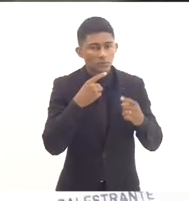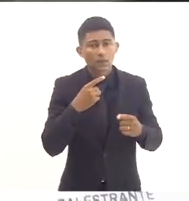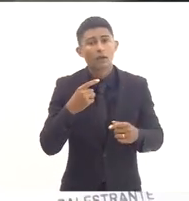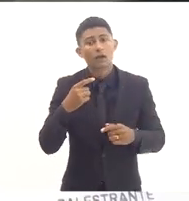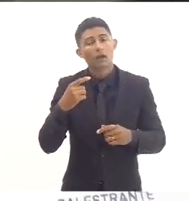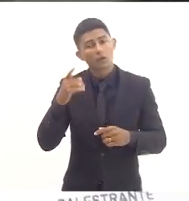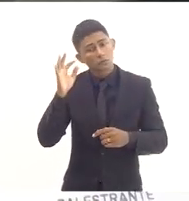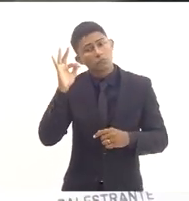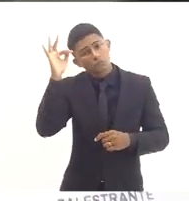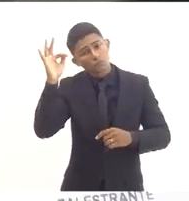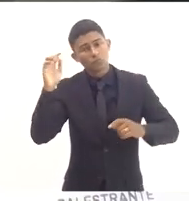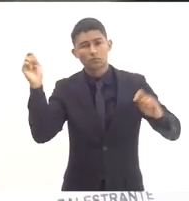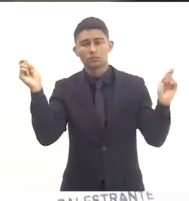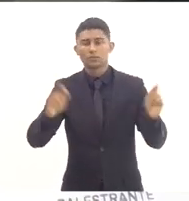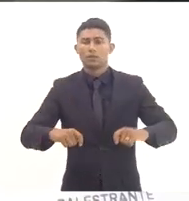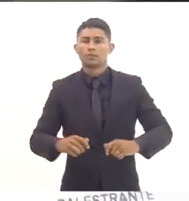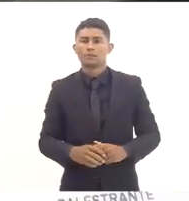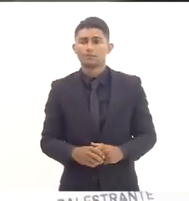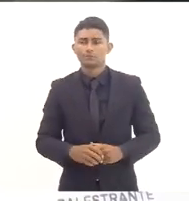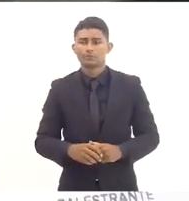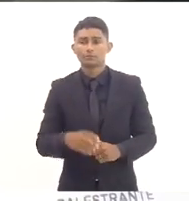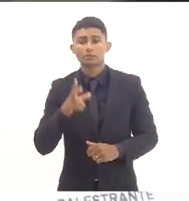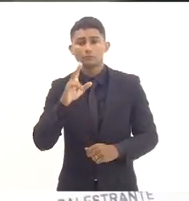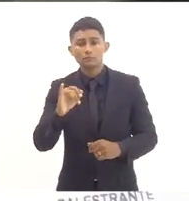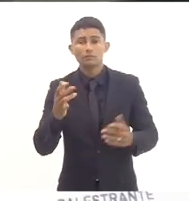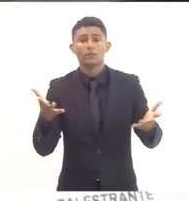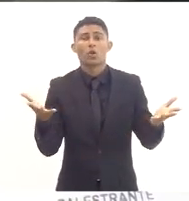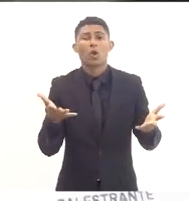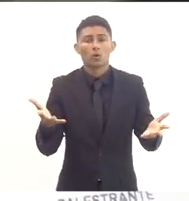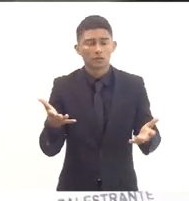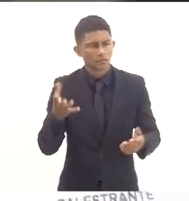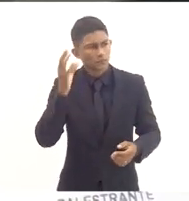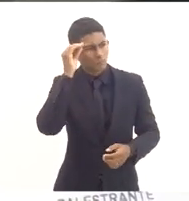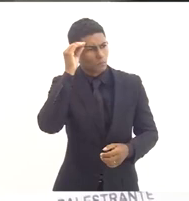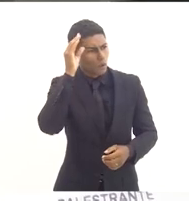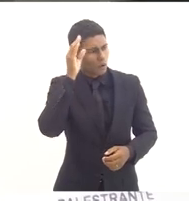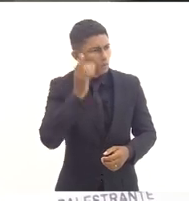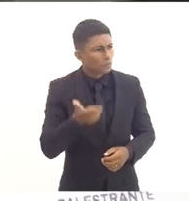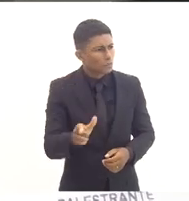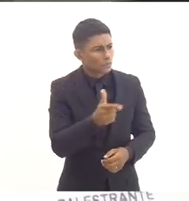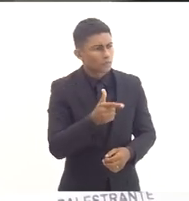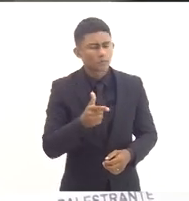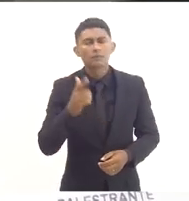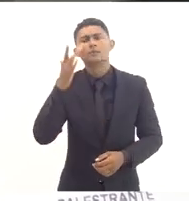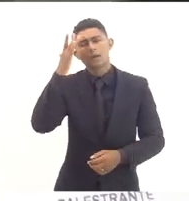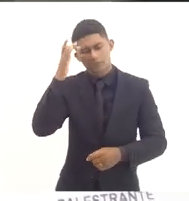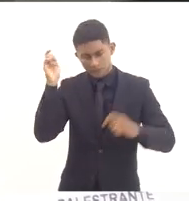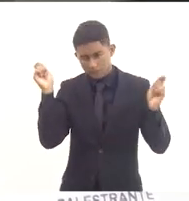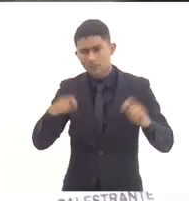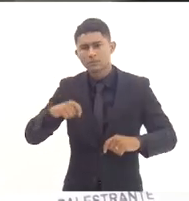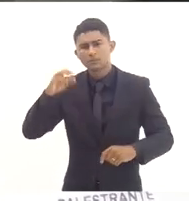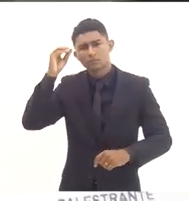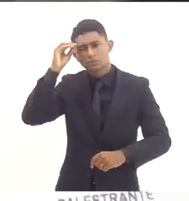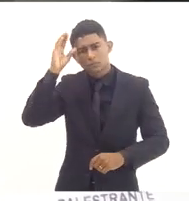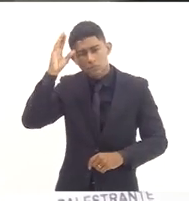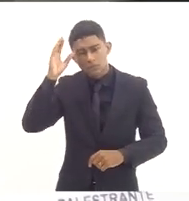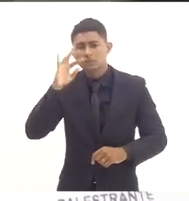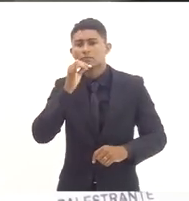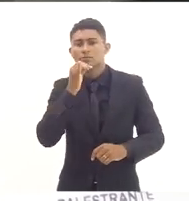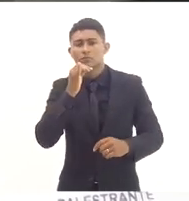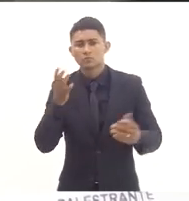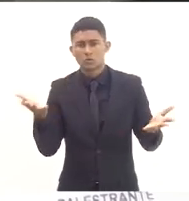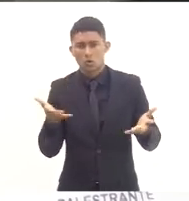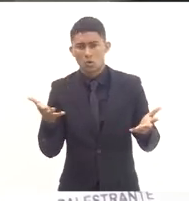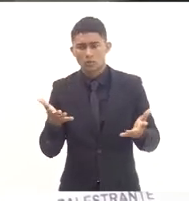perfeitamente possível o que ainda não é conhecido amanhã vai tornar-se conhecido não tem perspectiva hoje